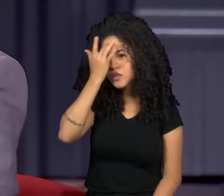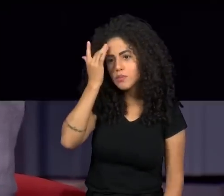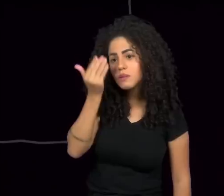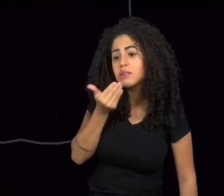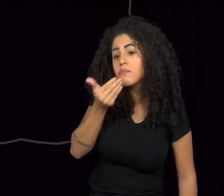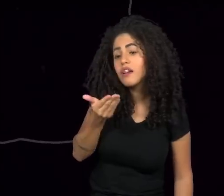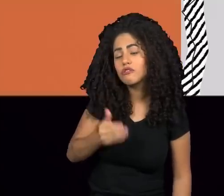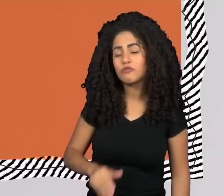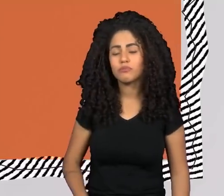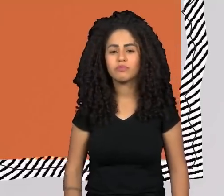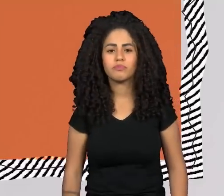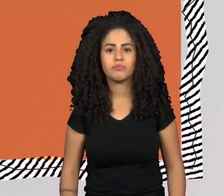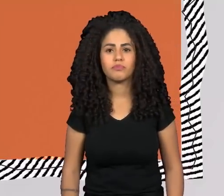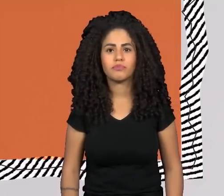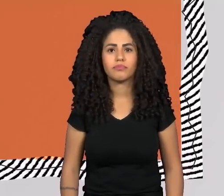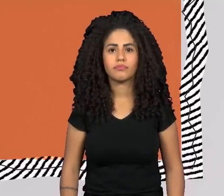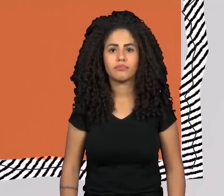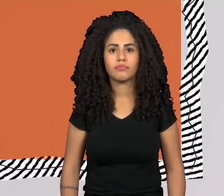da rua.